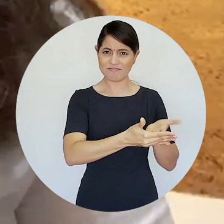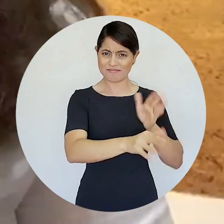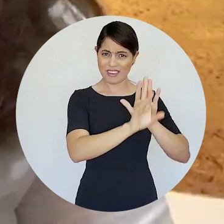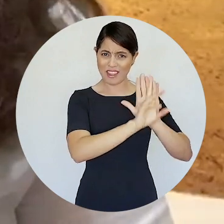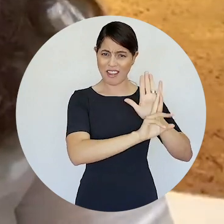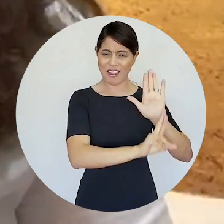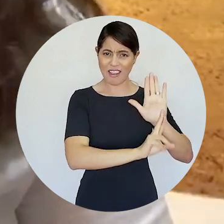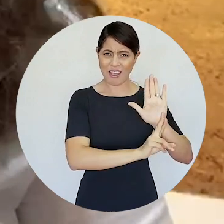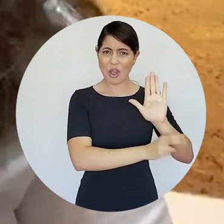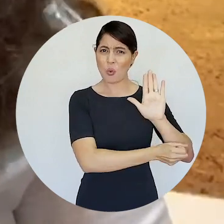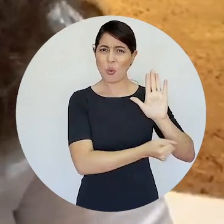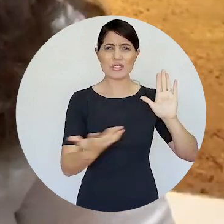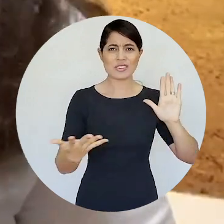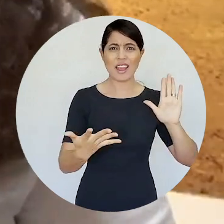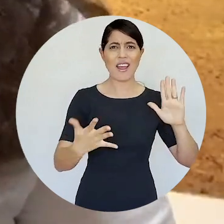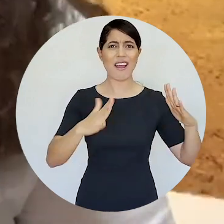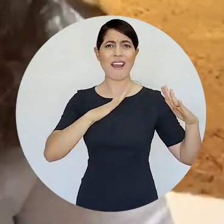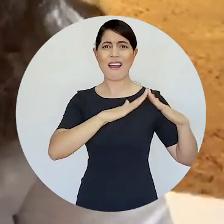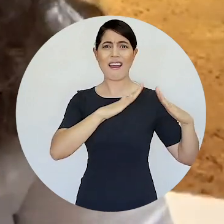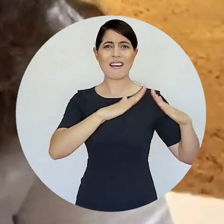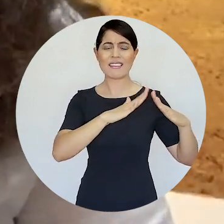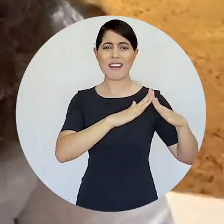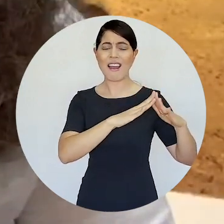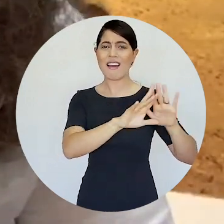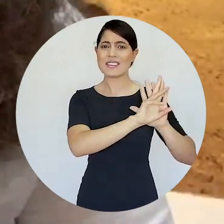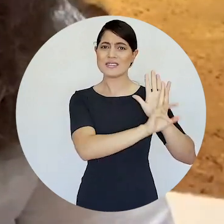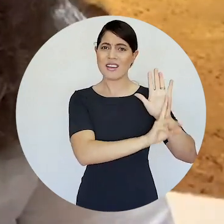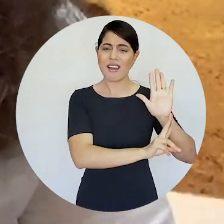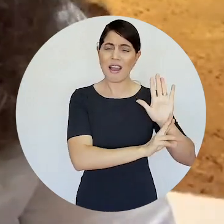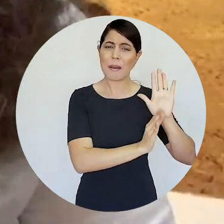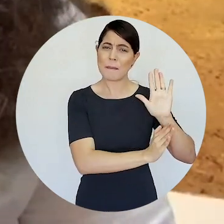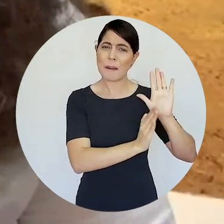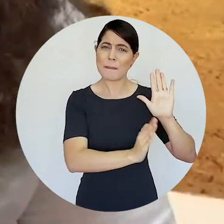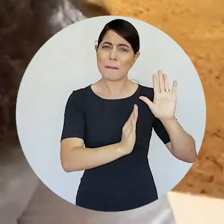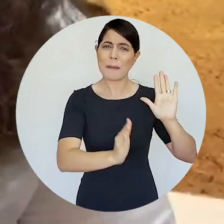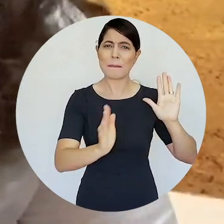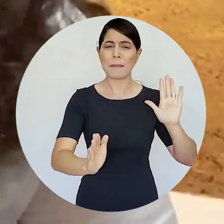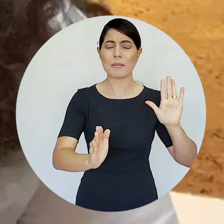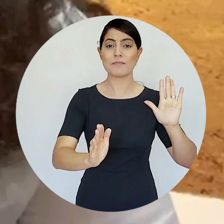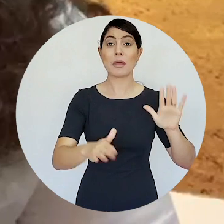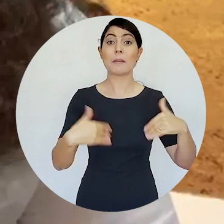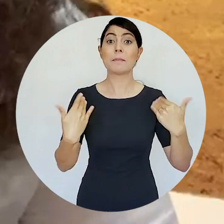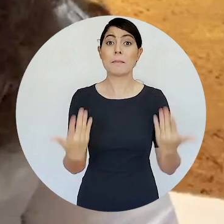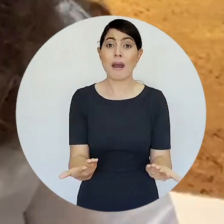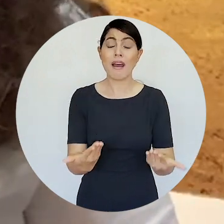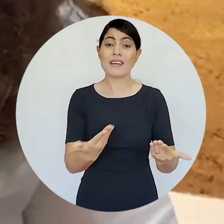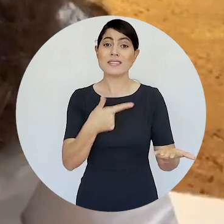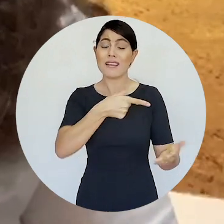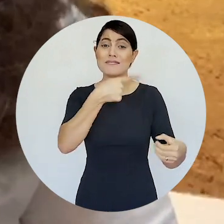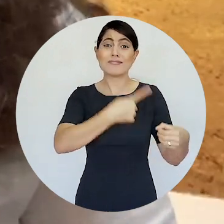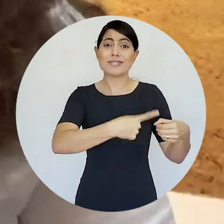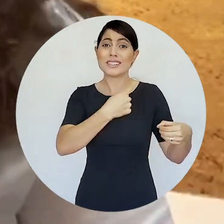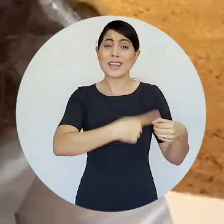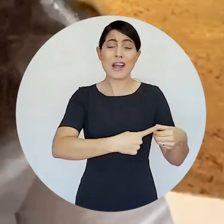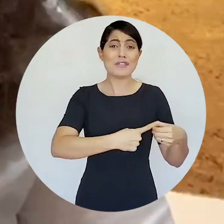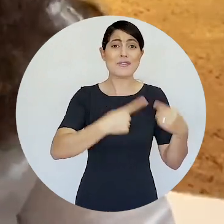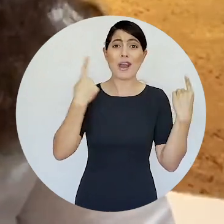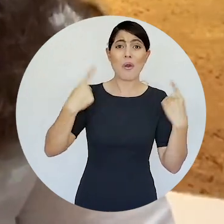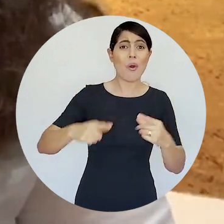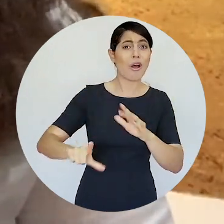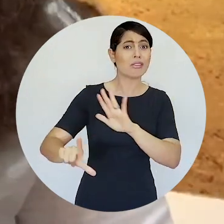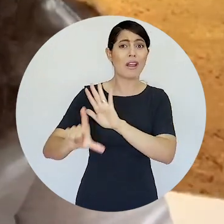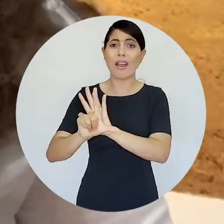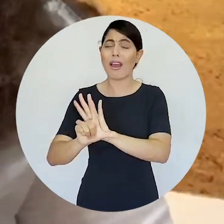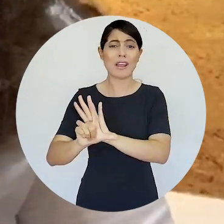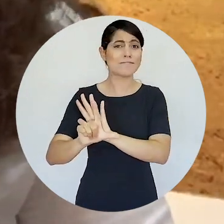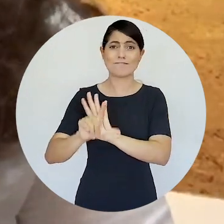central da cidade, mais cara se torna a ocupação regular e, consequentemente, uma cidade